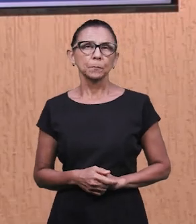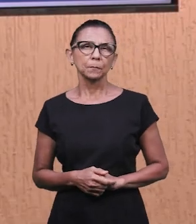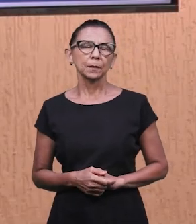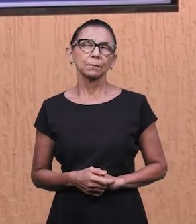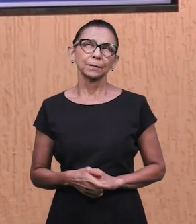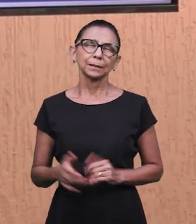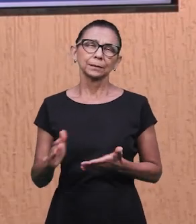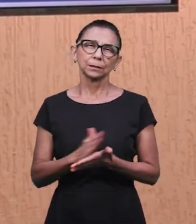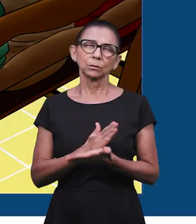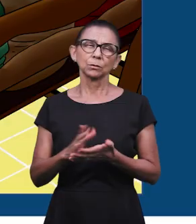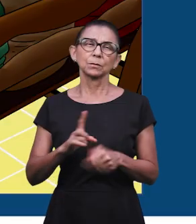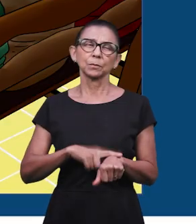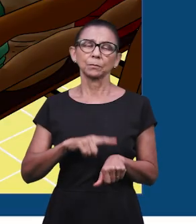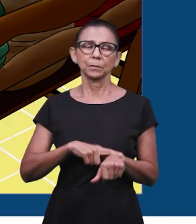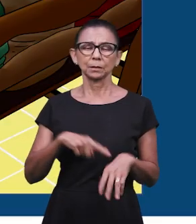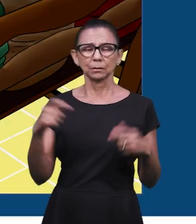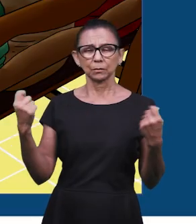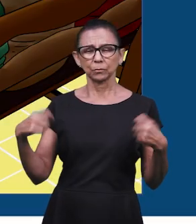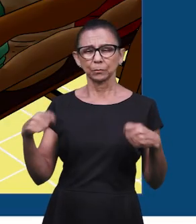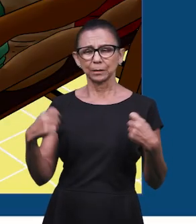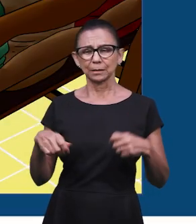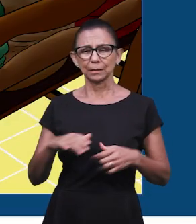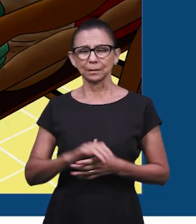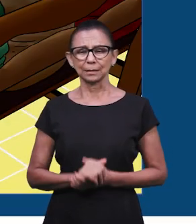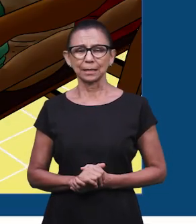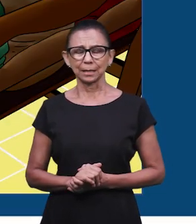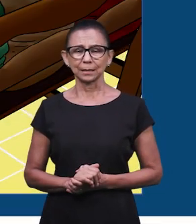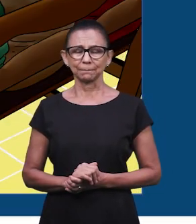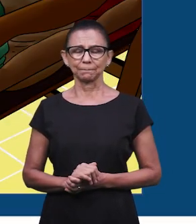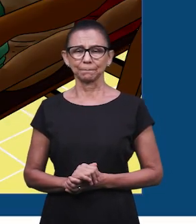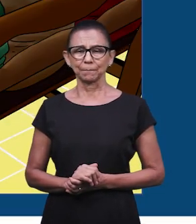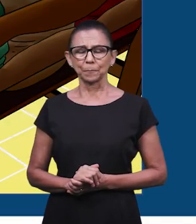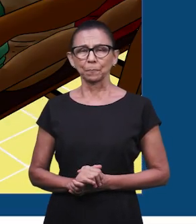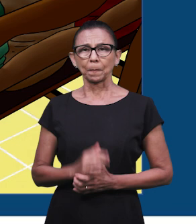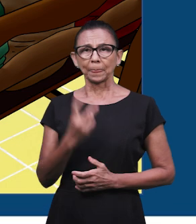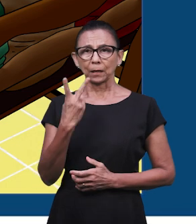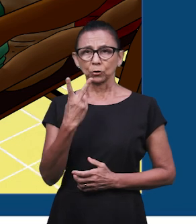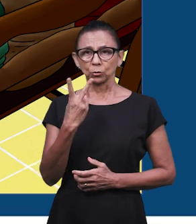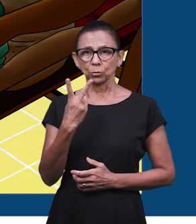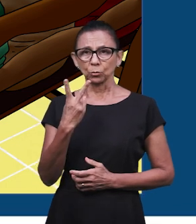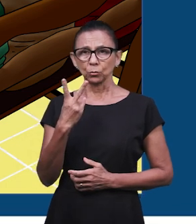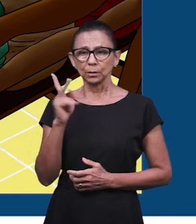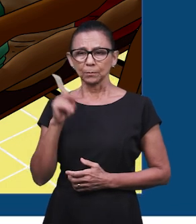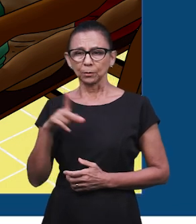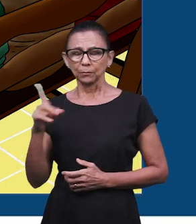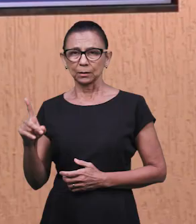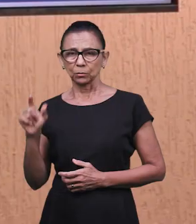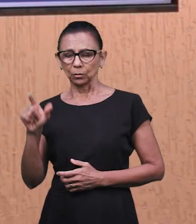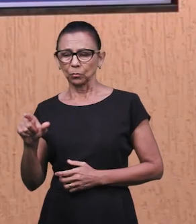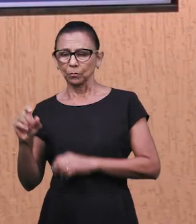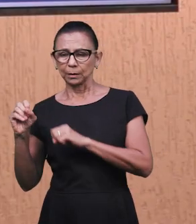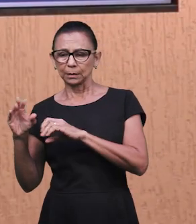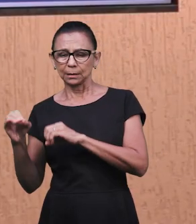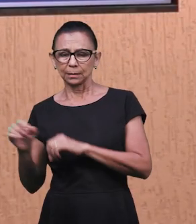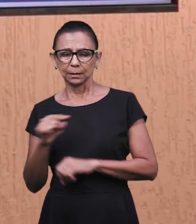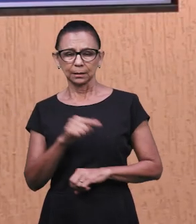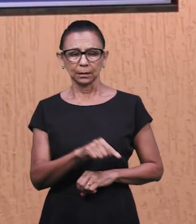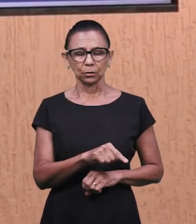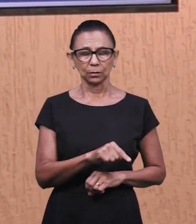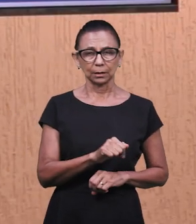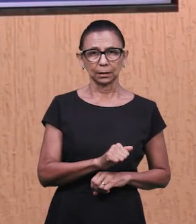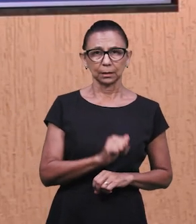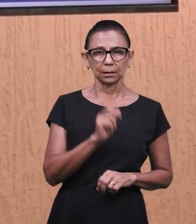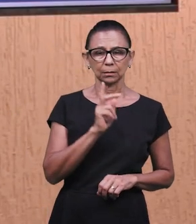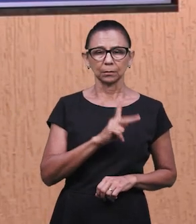que eu vou precisar de uma professora de suporte com a criança. Aqui não é só o suporte da audiodescrição